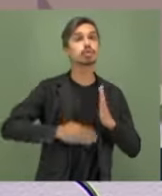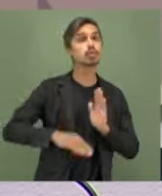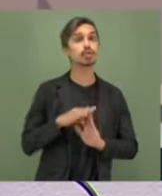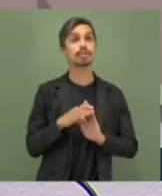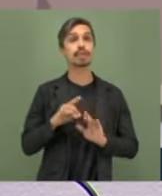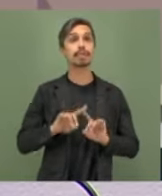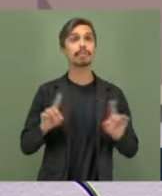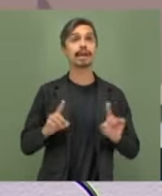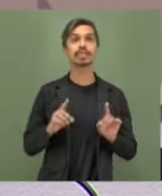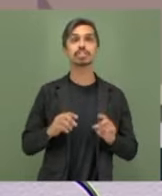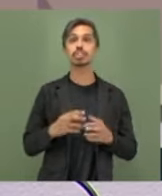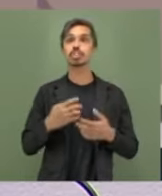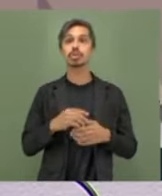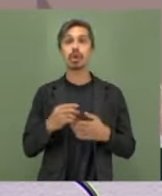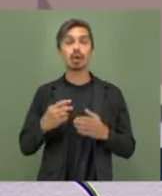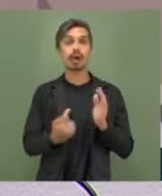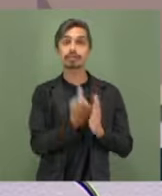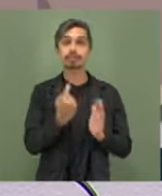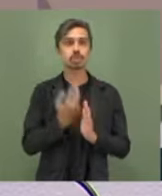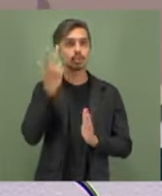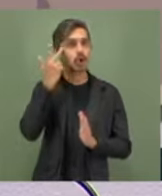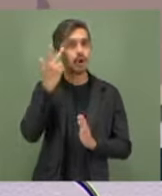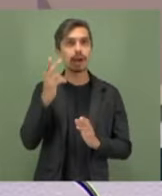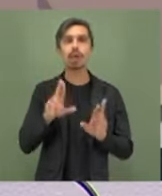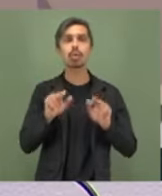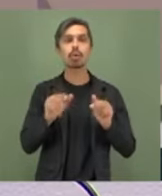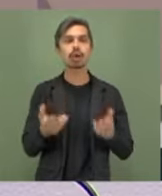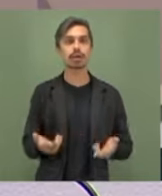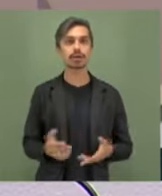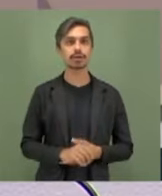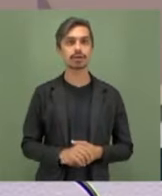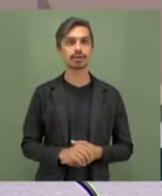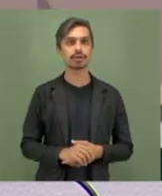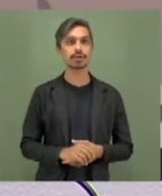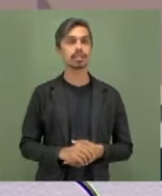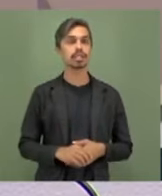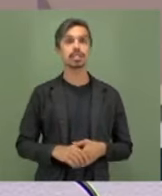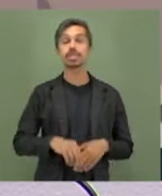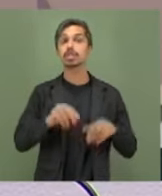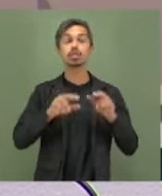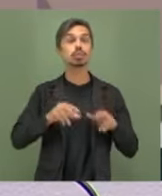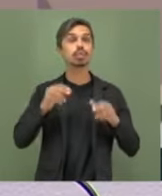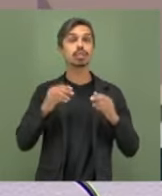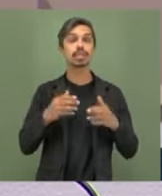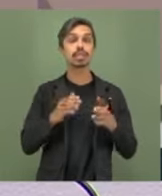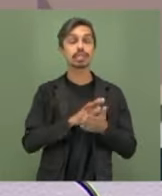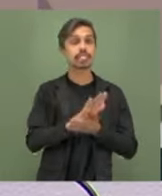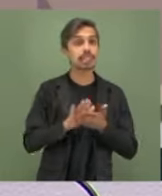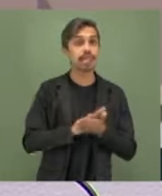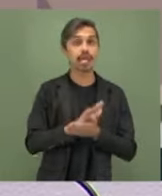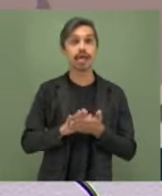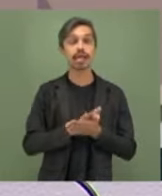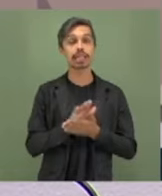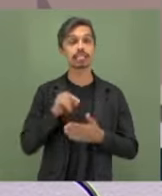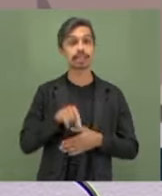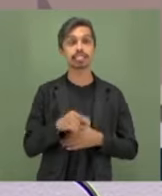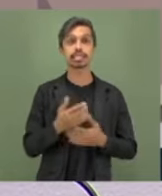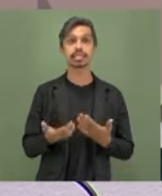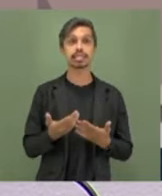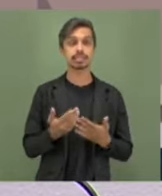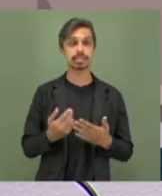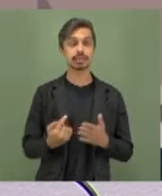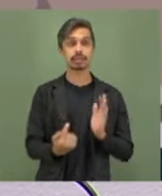questões habituais que deviam ser perguntadas numa imigração. Em nenhuma altura, e retenham esta informação, em nenhuma altura